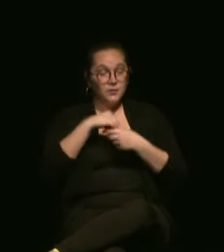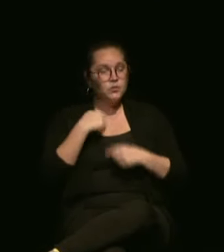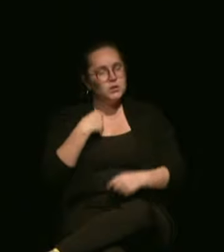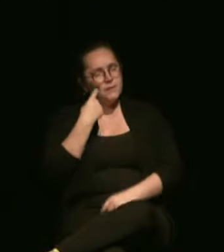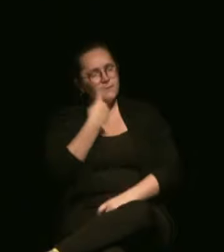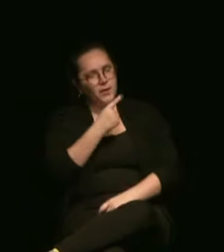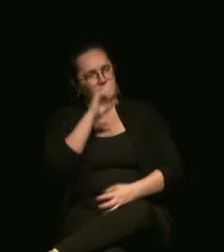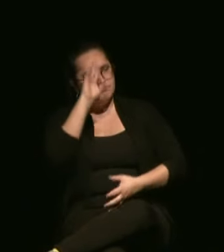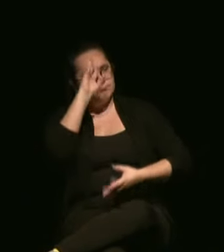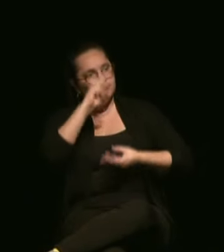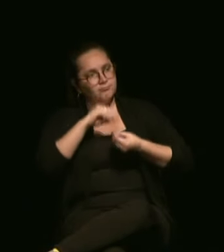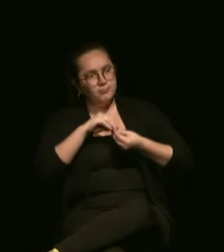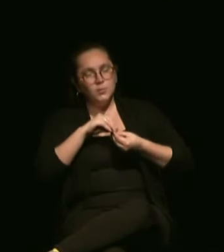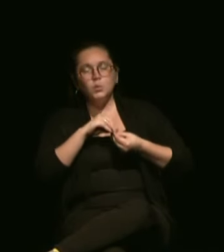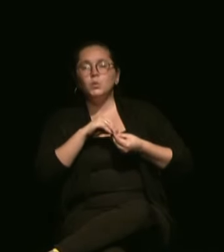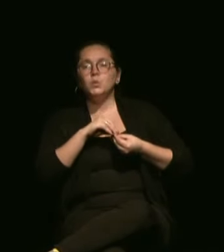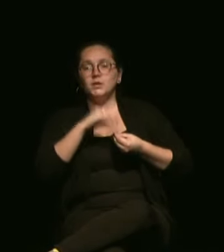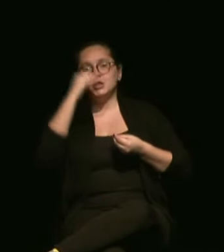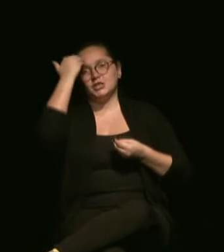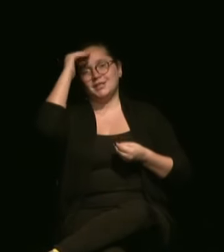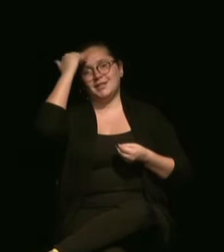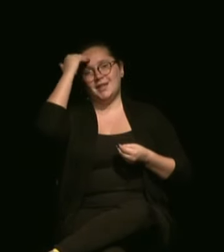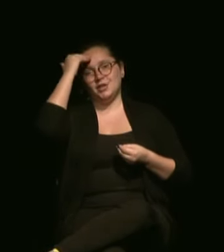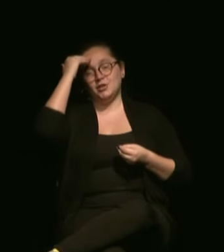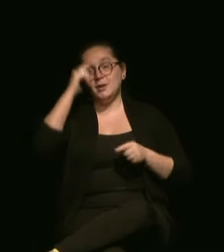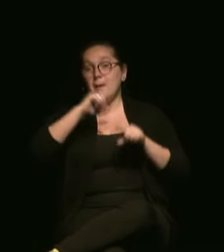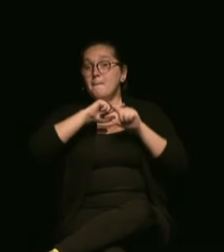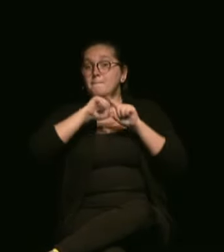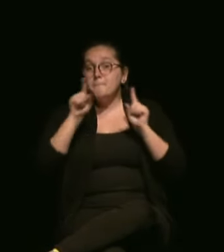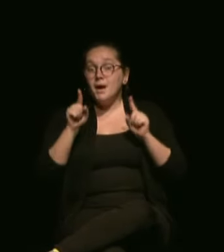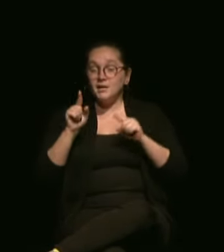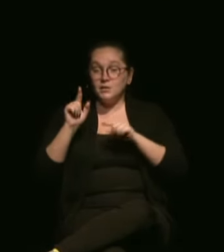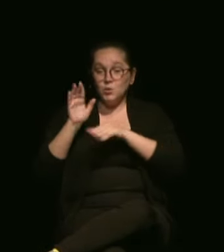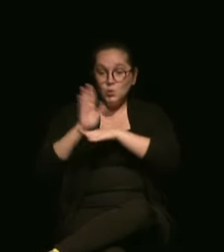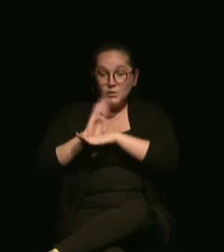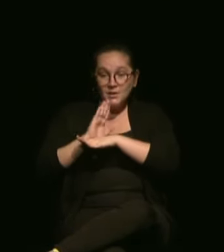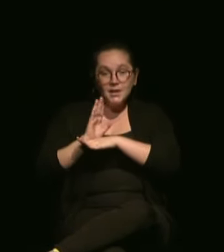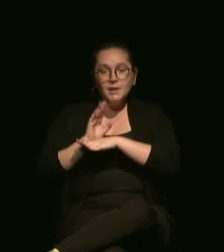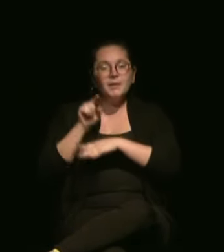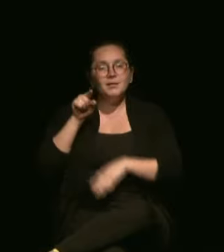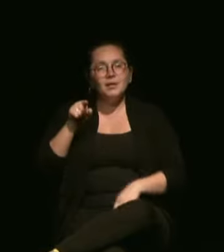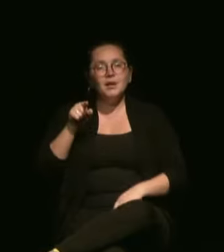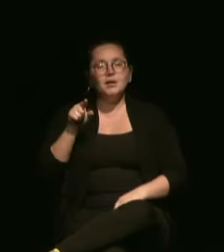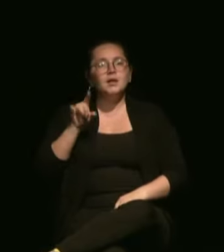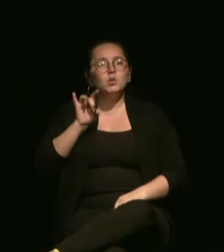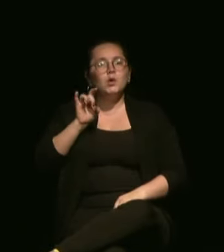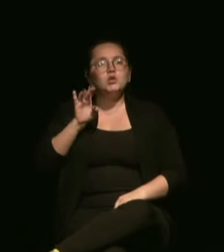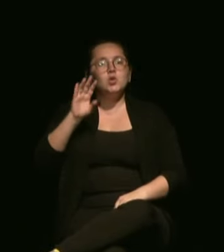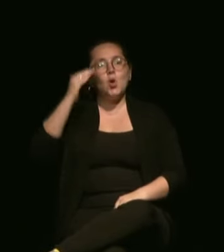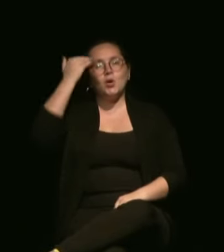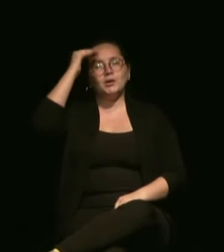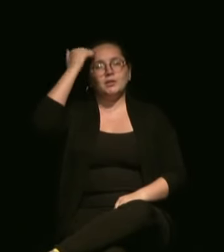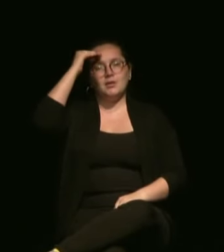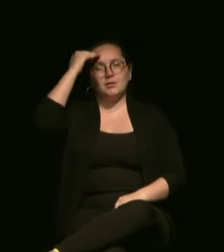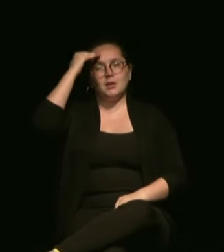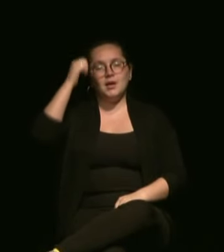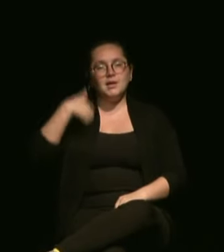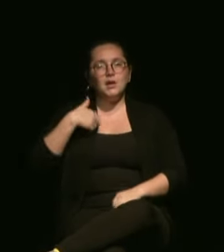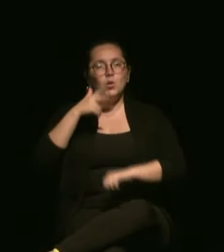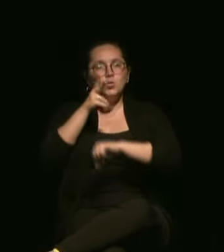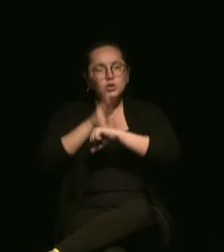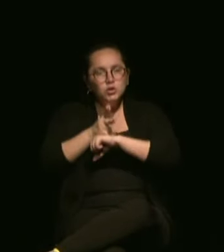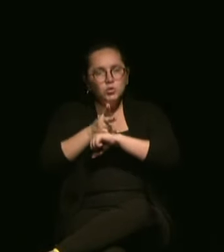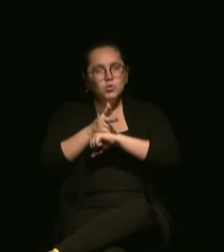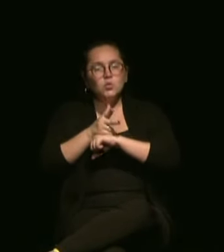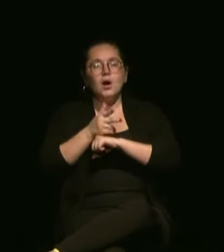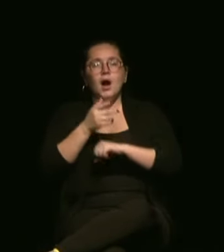entendimento, compreendemos. Mas isso ainda não é o cinema do Coutinho. Ele continua a filmar e aí vem o quinto exemplo,